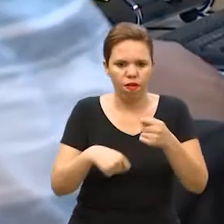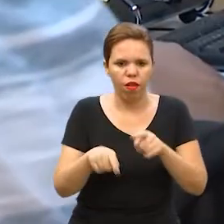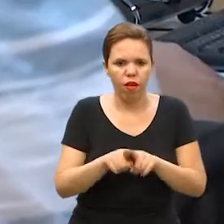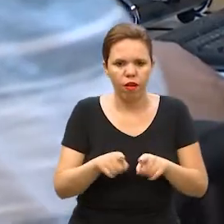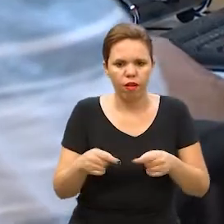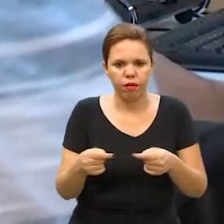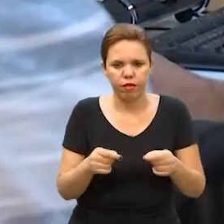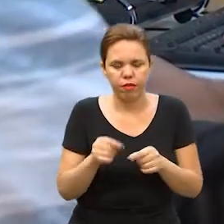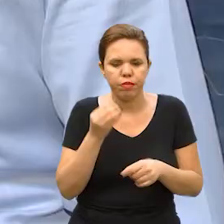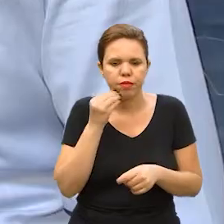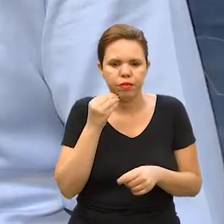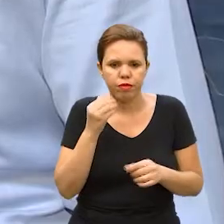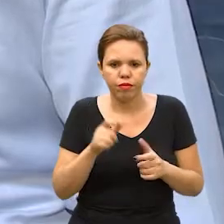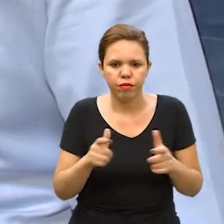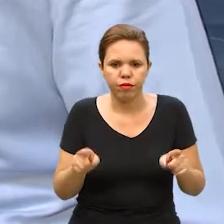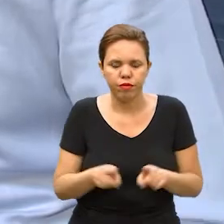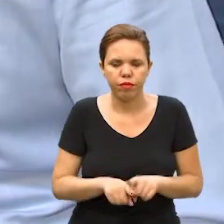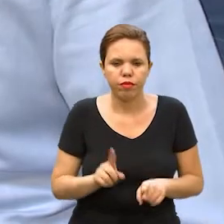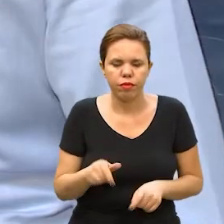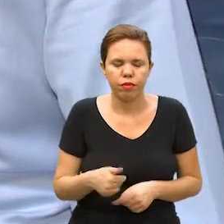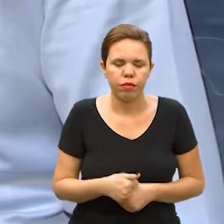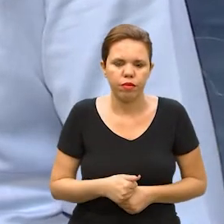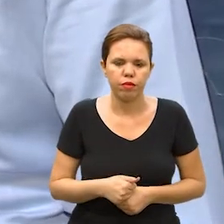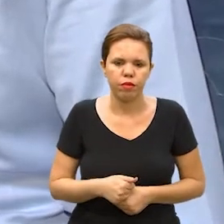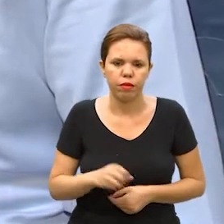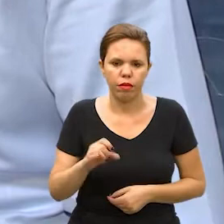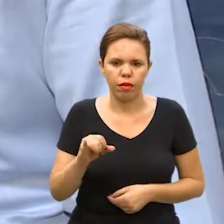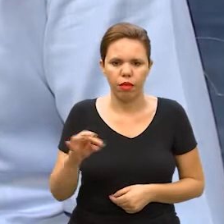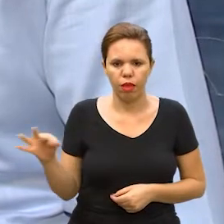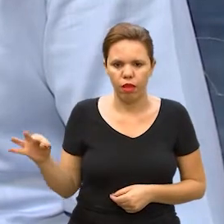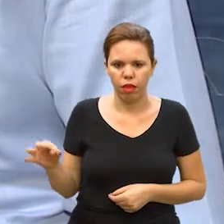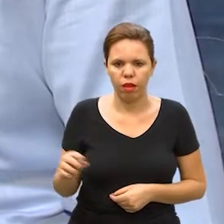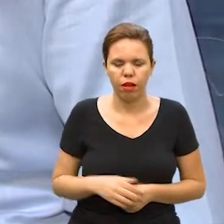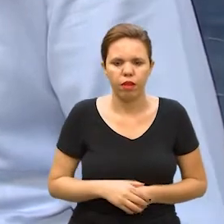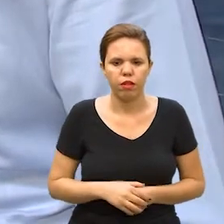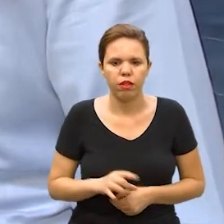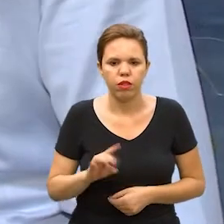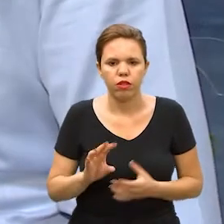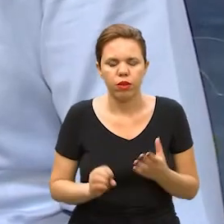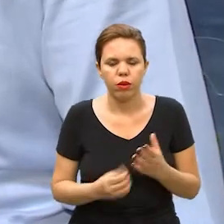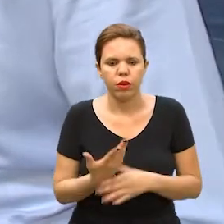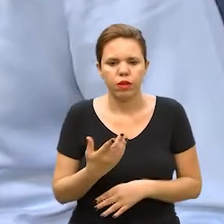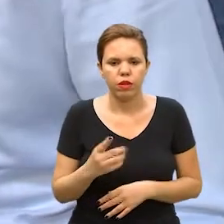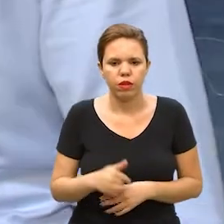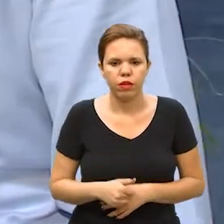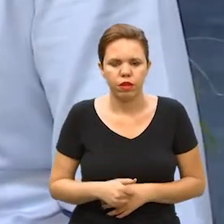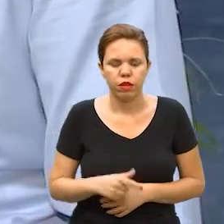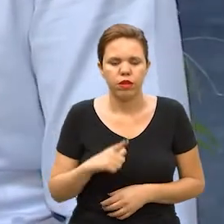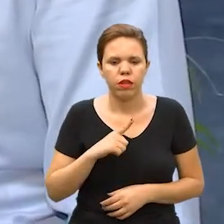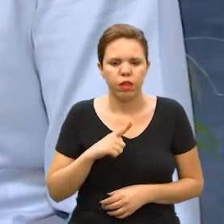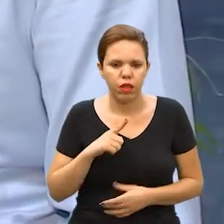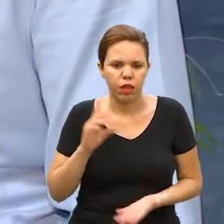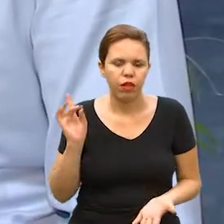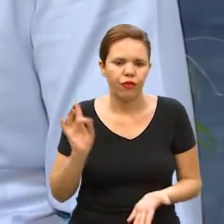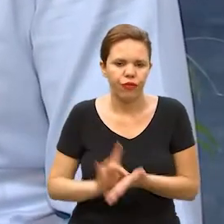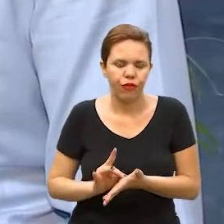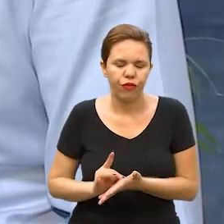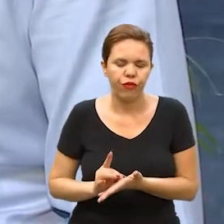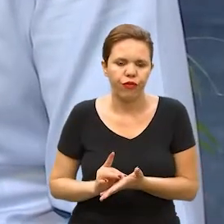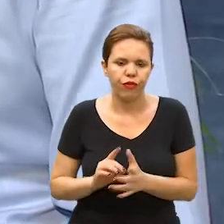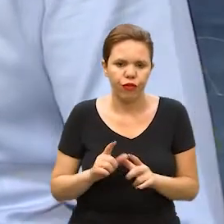ainda tem muito a crescer. Esse crescimento da CIT, ele só aconteceu na consistência como